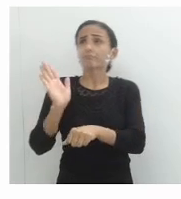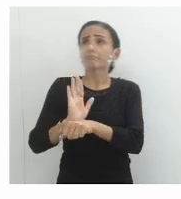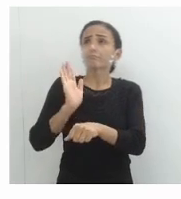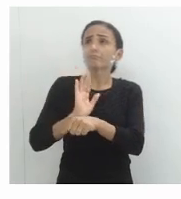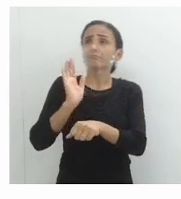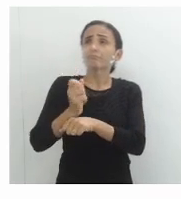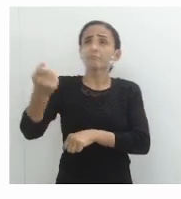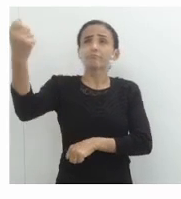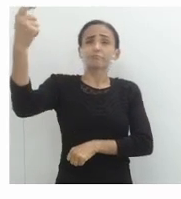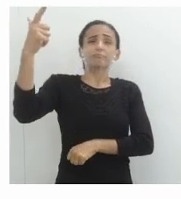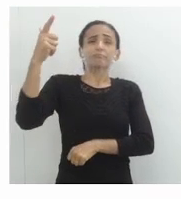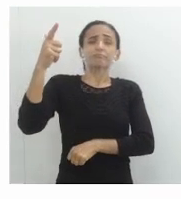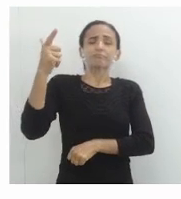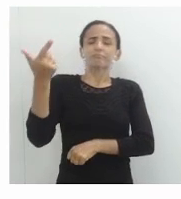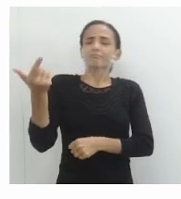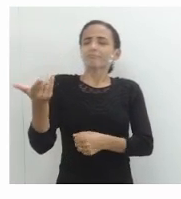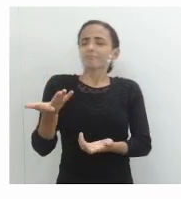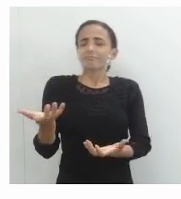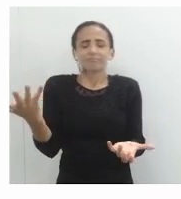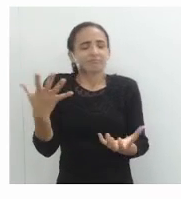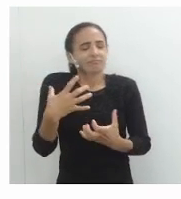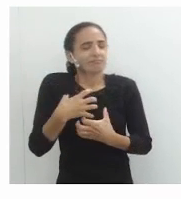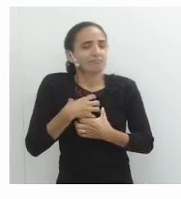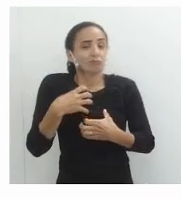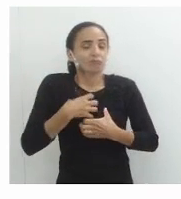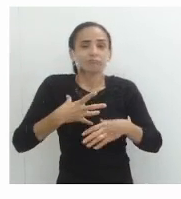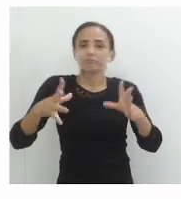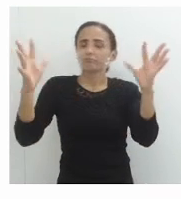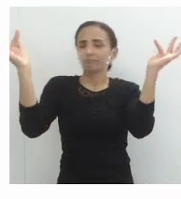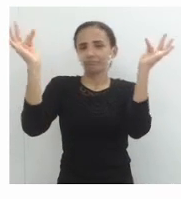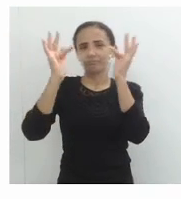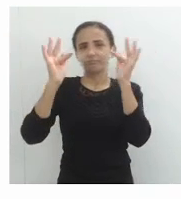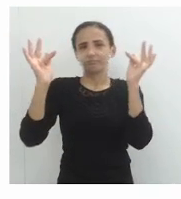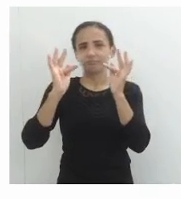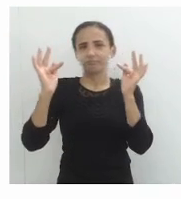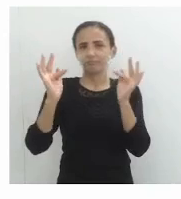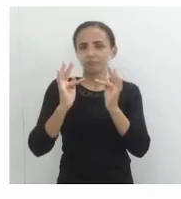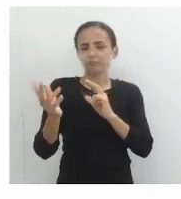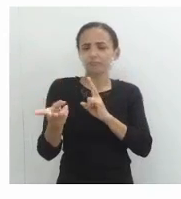derretendo. Então, dizem que a observação do queijo derretendo,